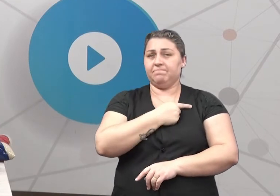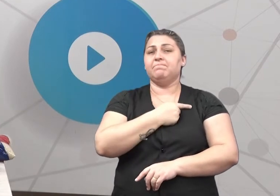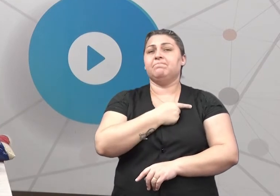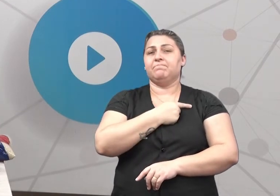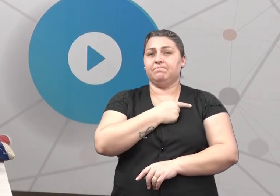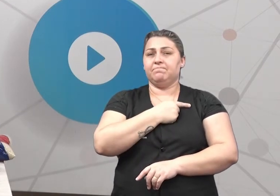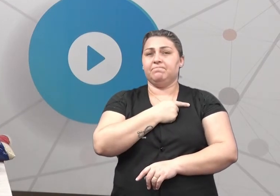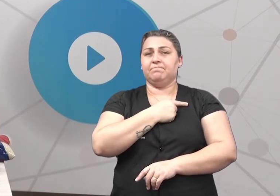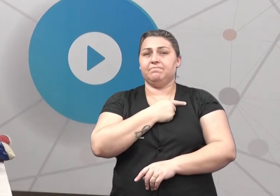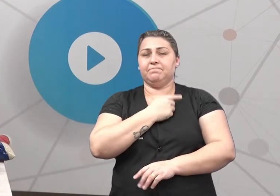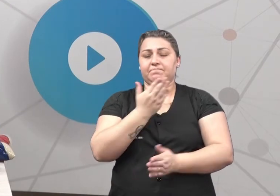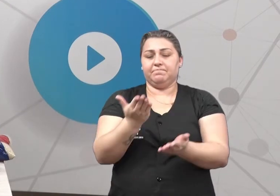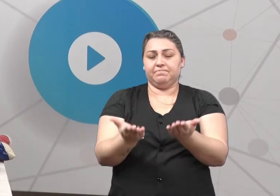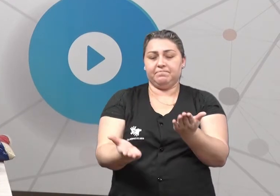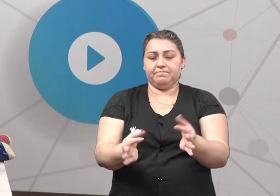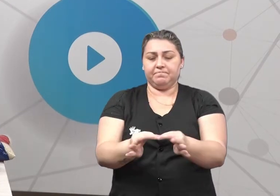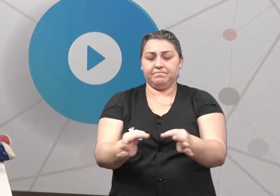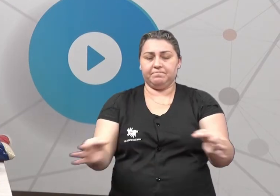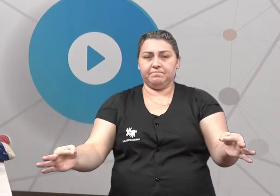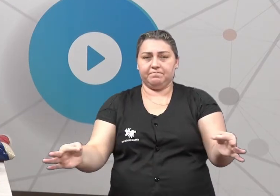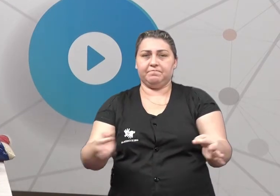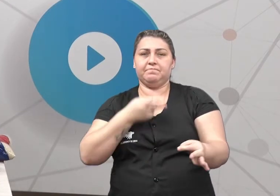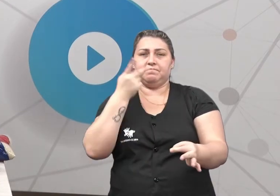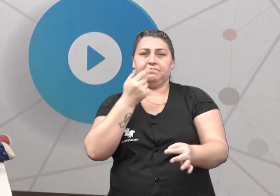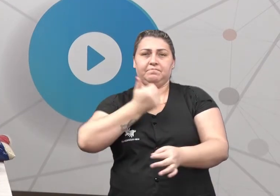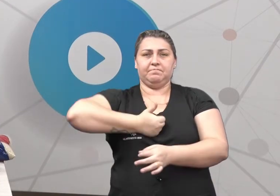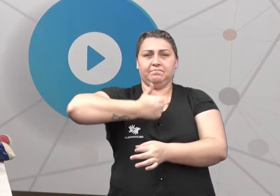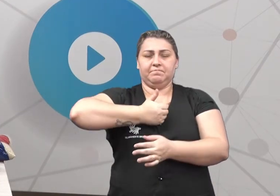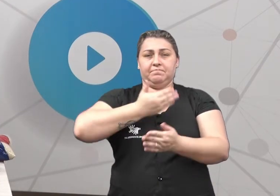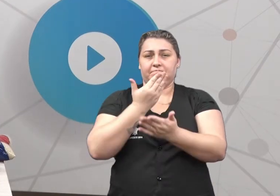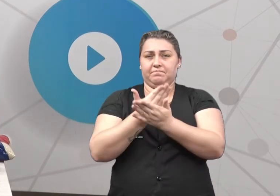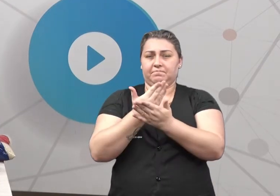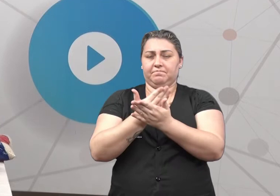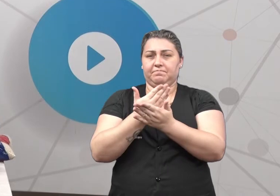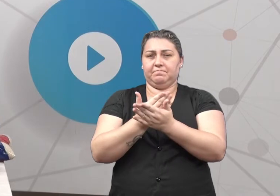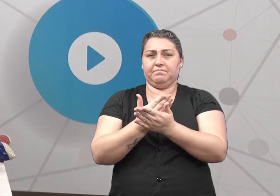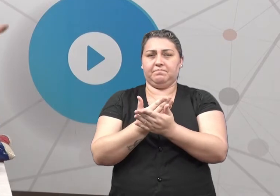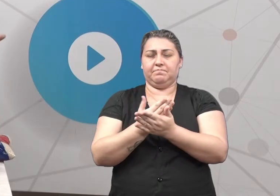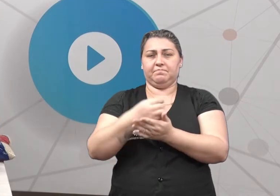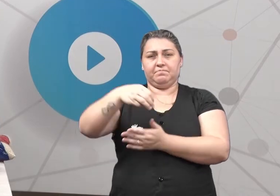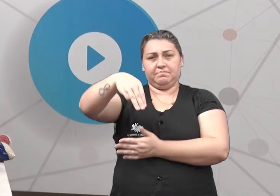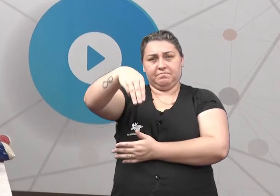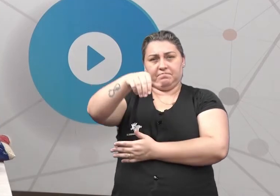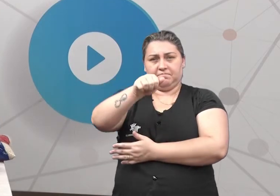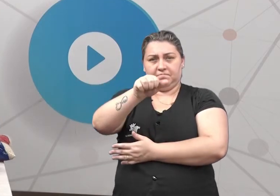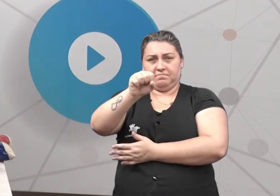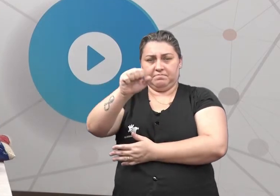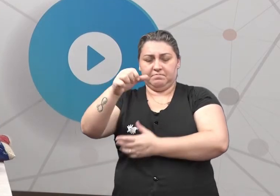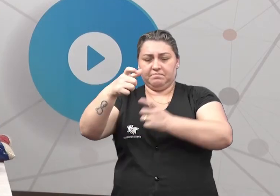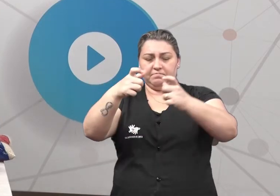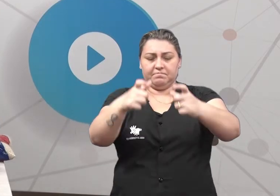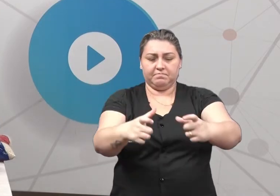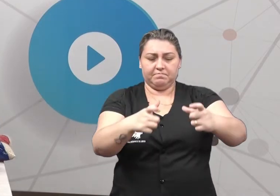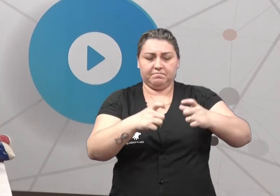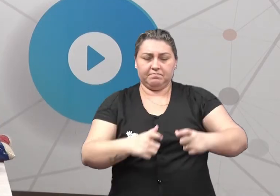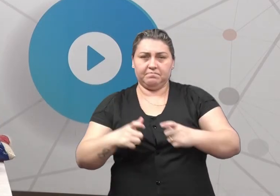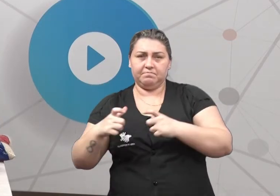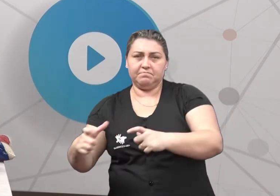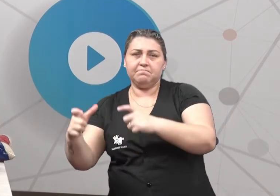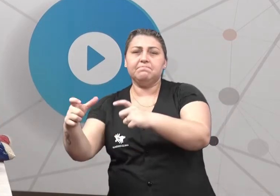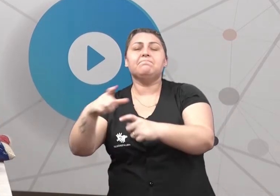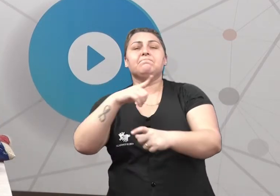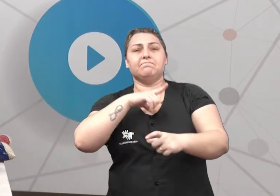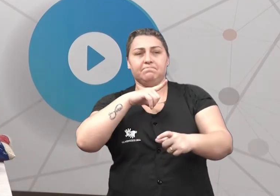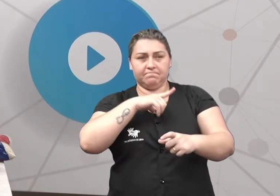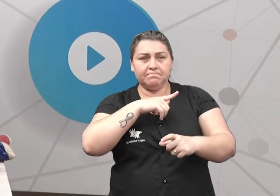a massa. Eu falei para vocês na primeira aula que a massa é a matéria, né? E a matéria é tudo que ocupa lugar